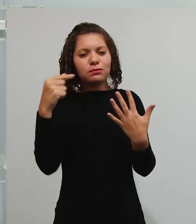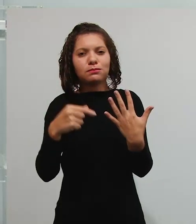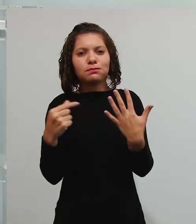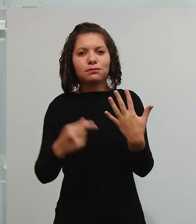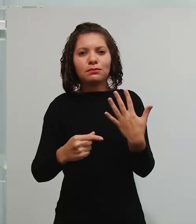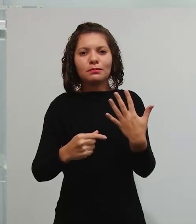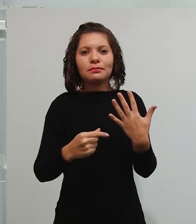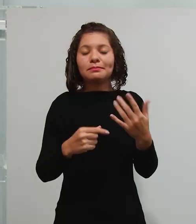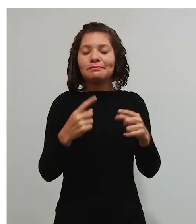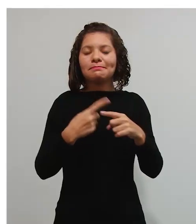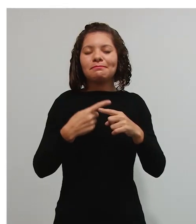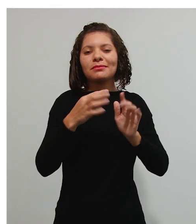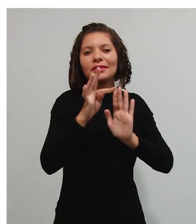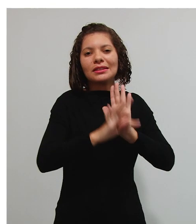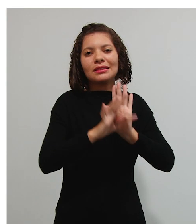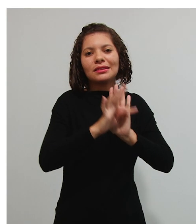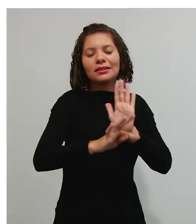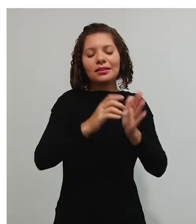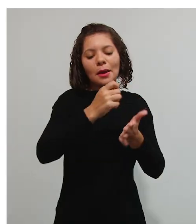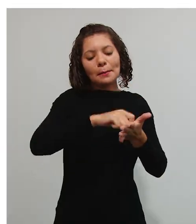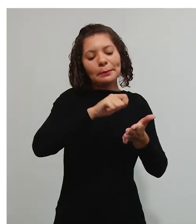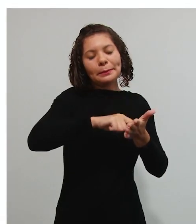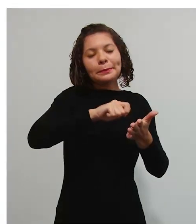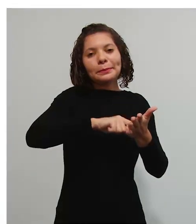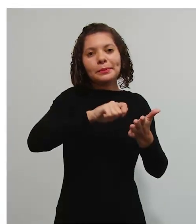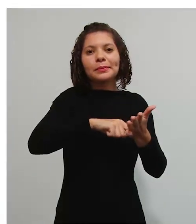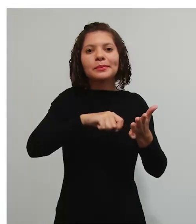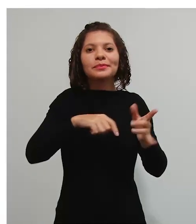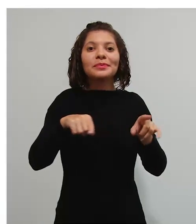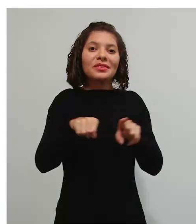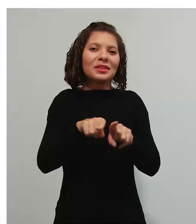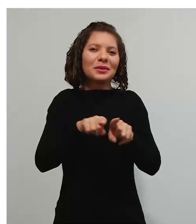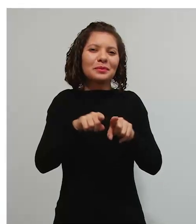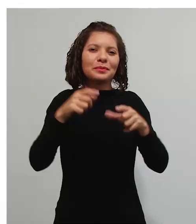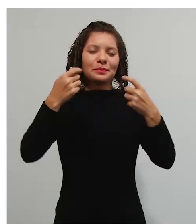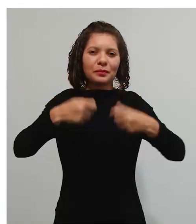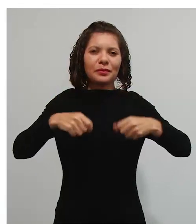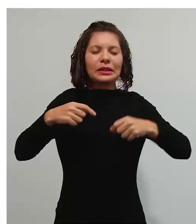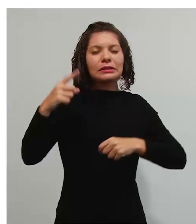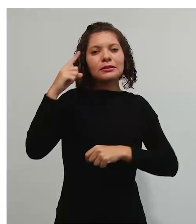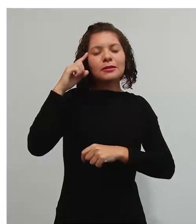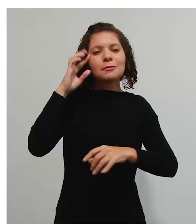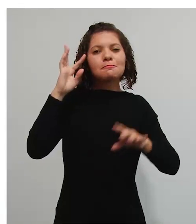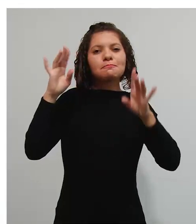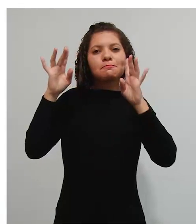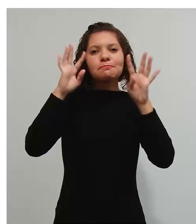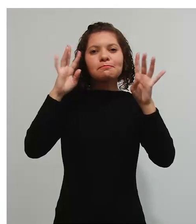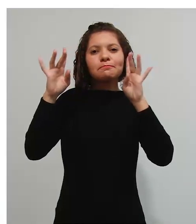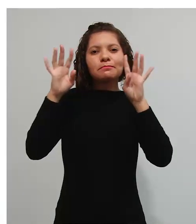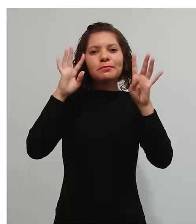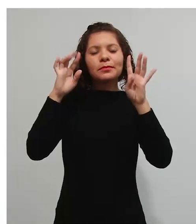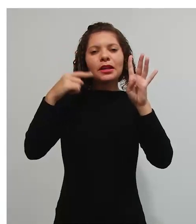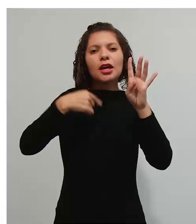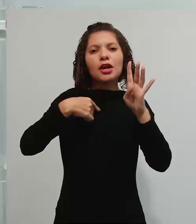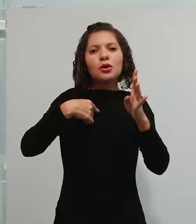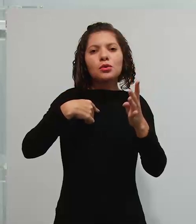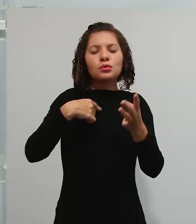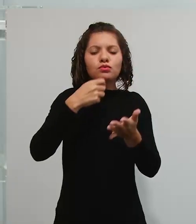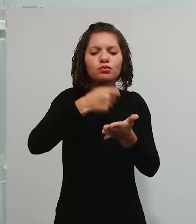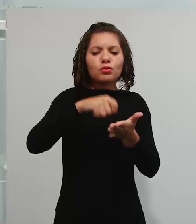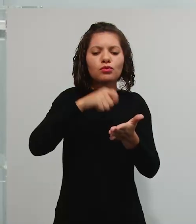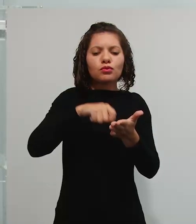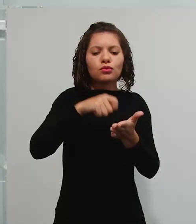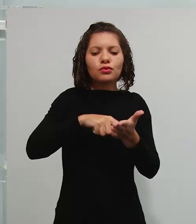texto escrito. Além disso, é preciso ter em mente quem é esse interlocutor, ou seja, para quem eu